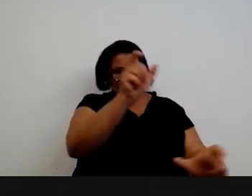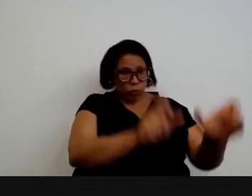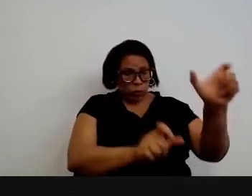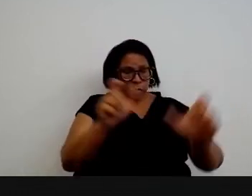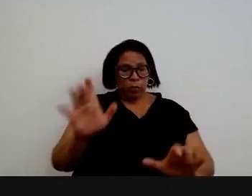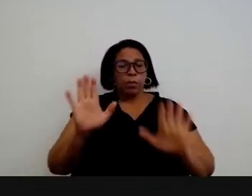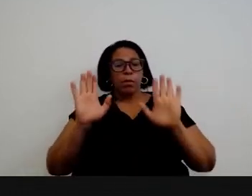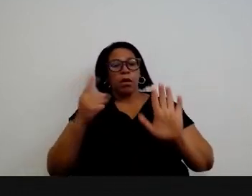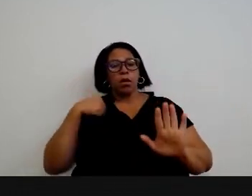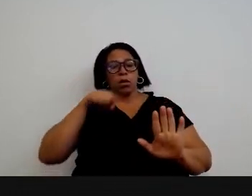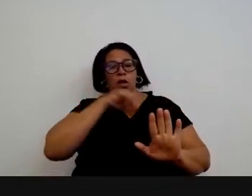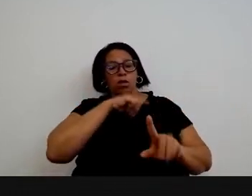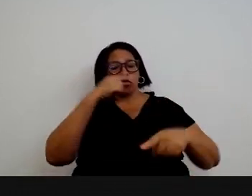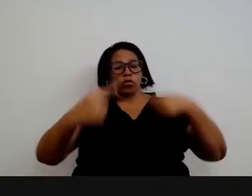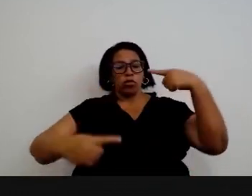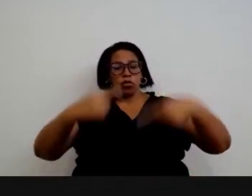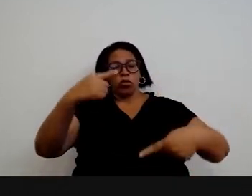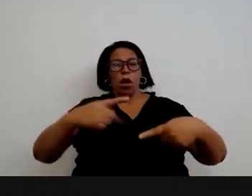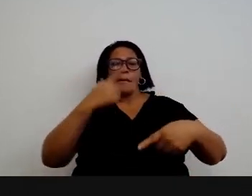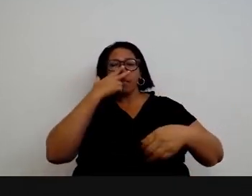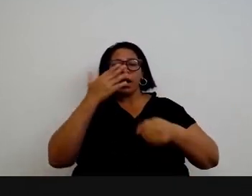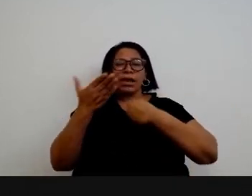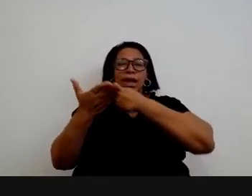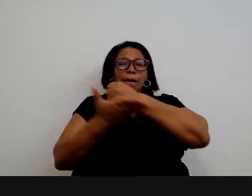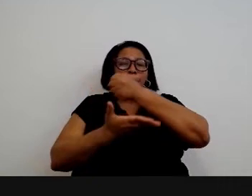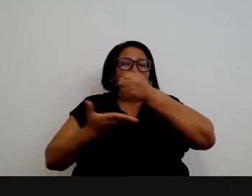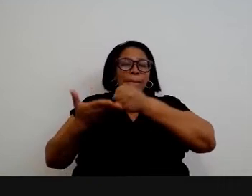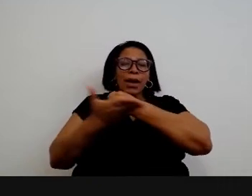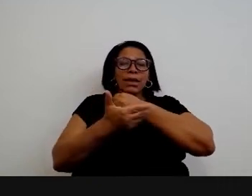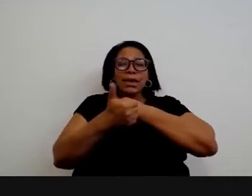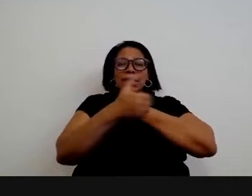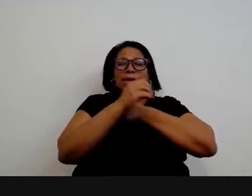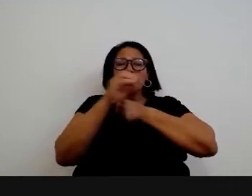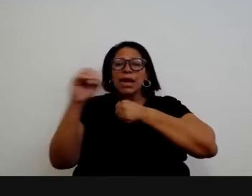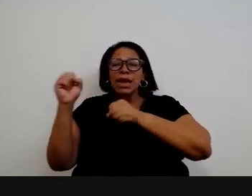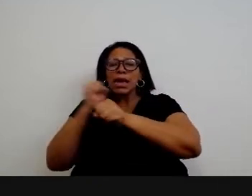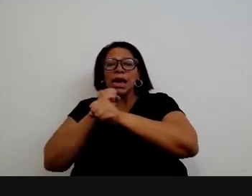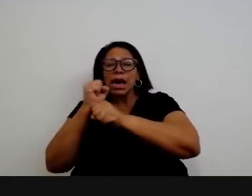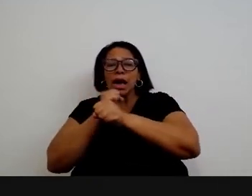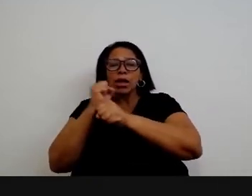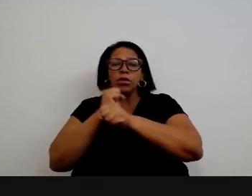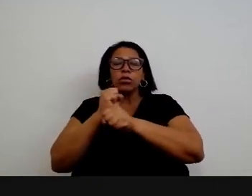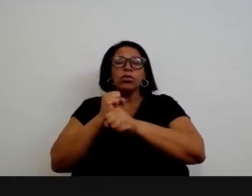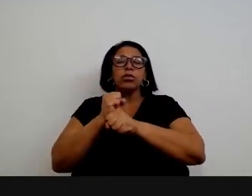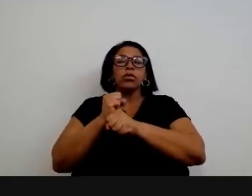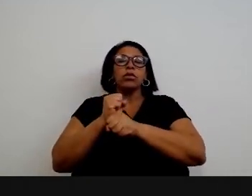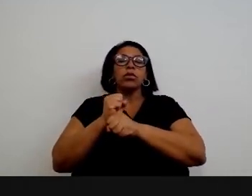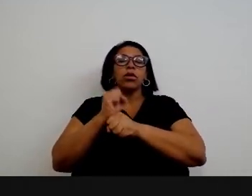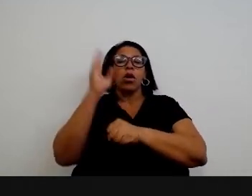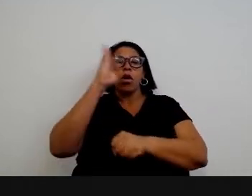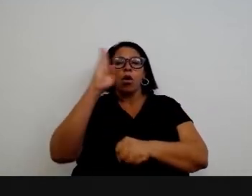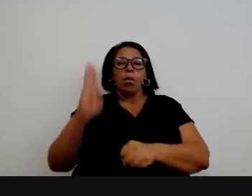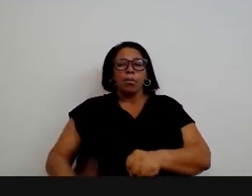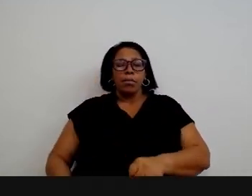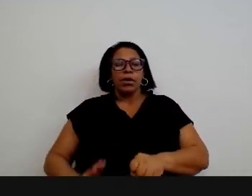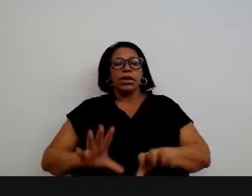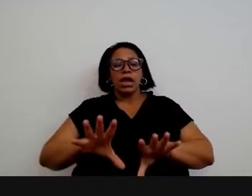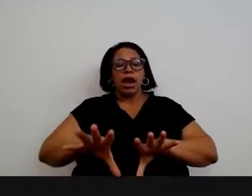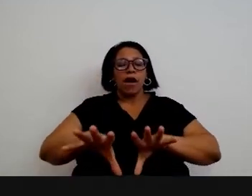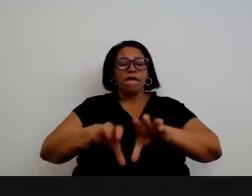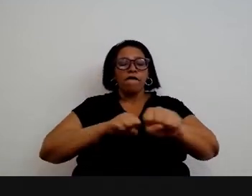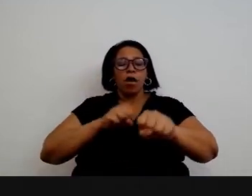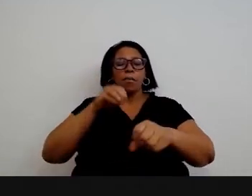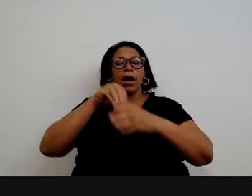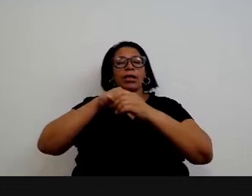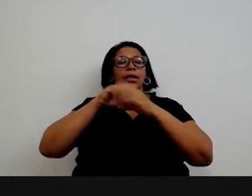está discutindo algo que me parece basilar há mais de 100 anos que o Brasil disse que deveria formar